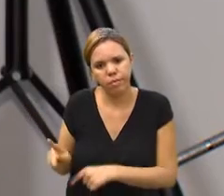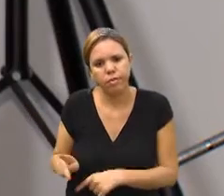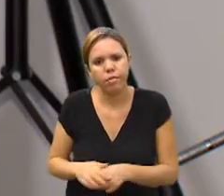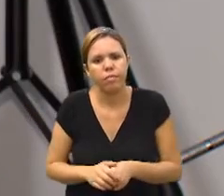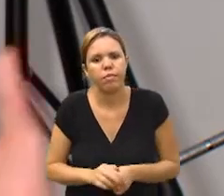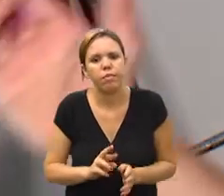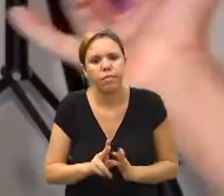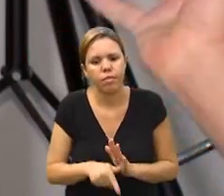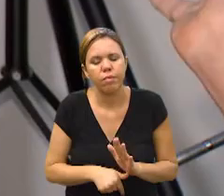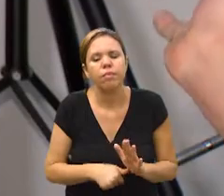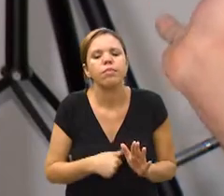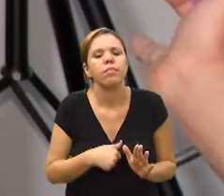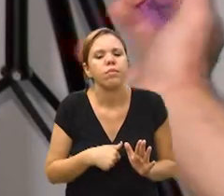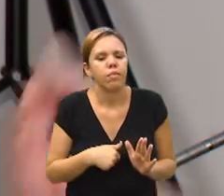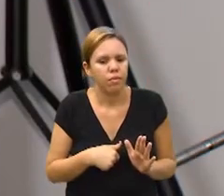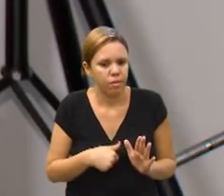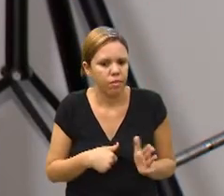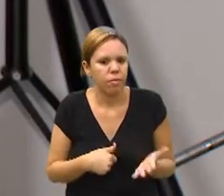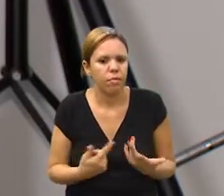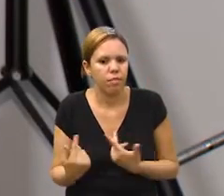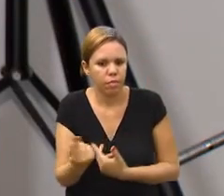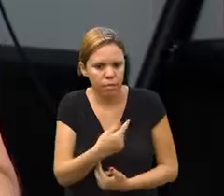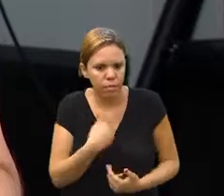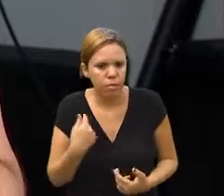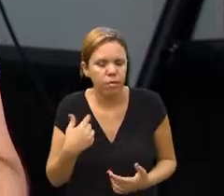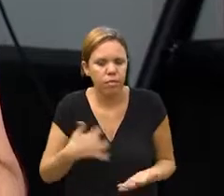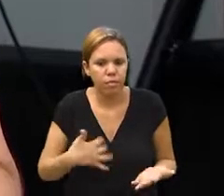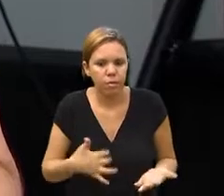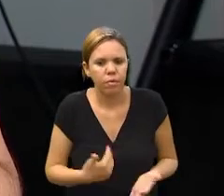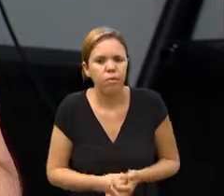de outros gêneros diferentes dos gêneros que a gente toca.